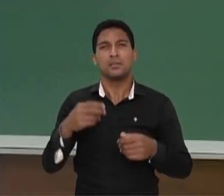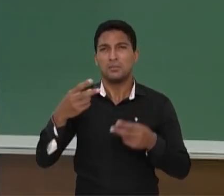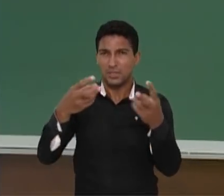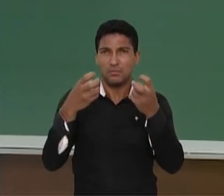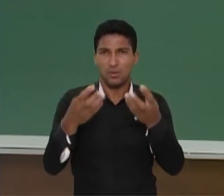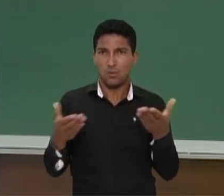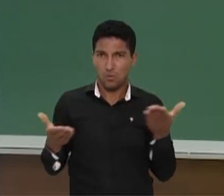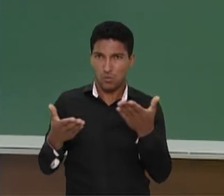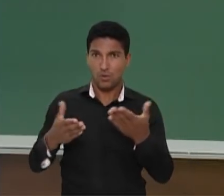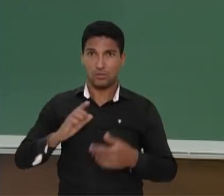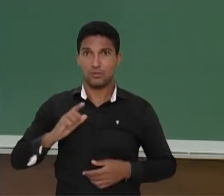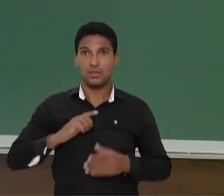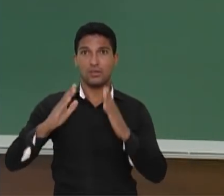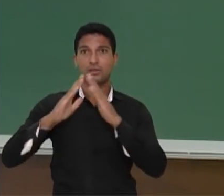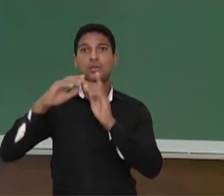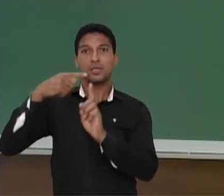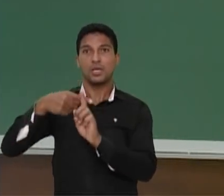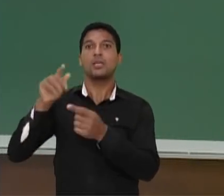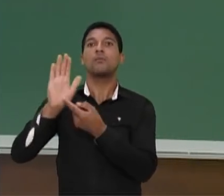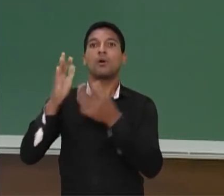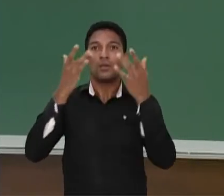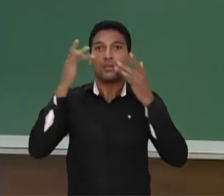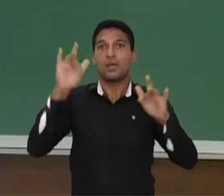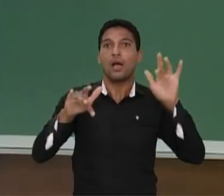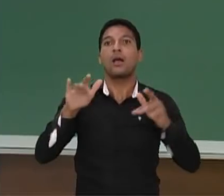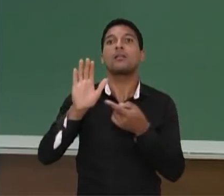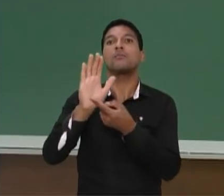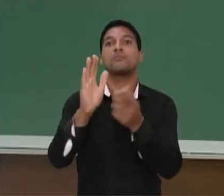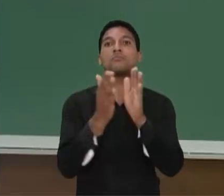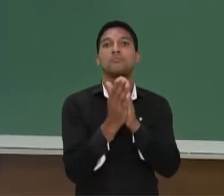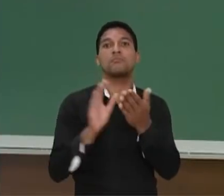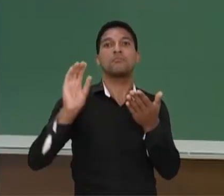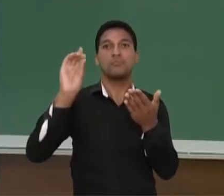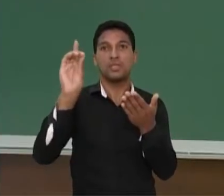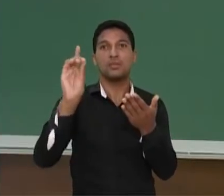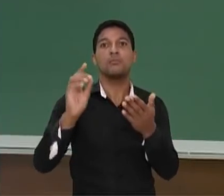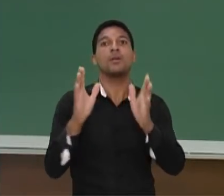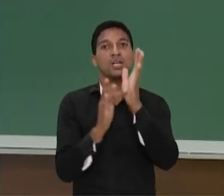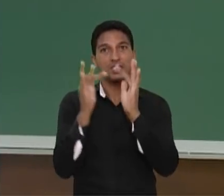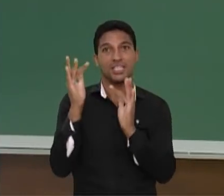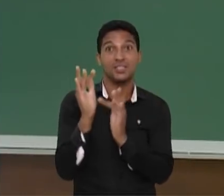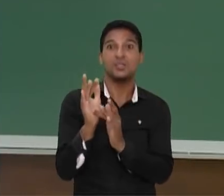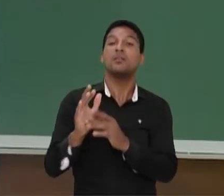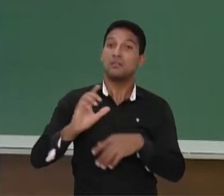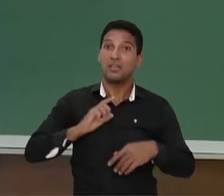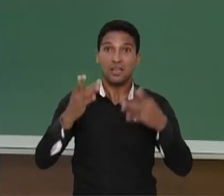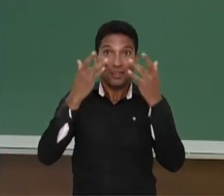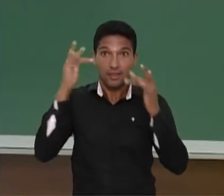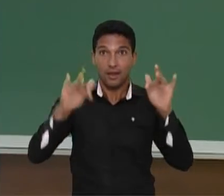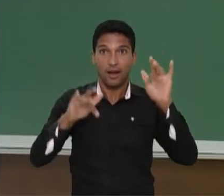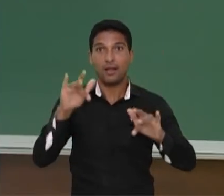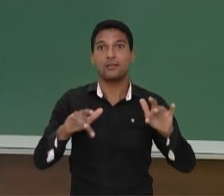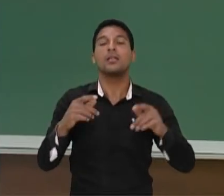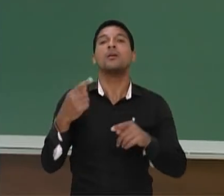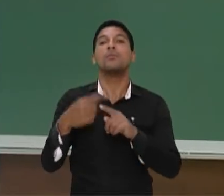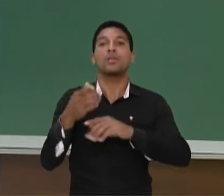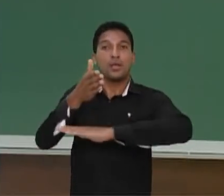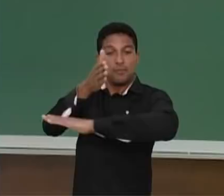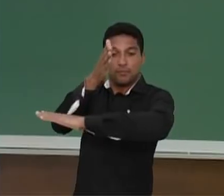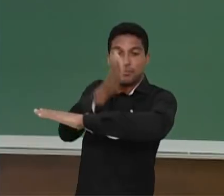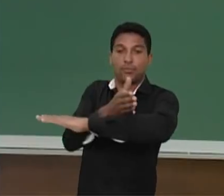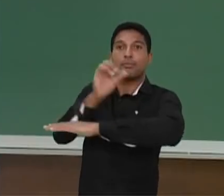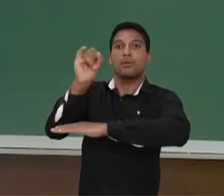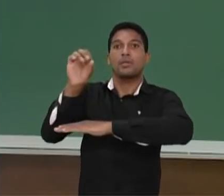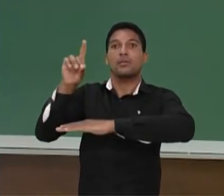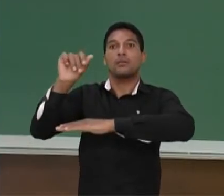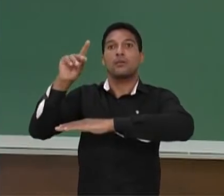apresentações de teatro, né, contando sobre a vida dos santos, de Jesus, né, da Ave Maria, porque surgiu lá na Idade Média, eles